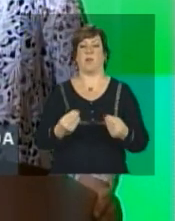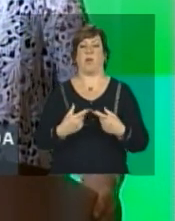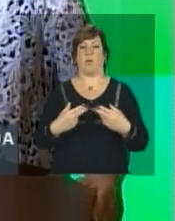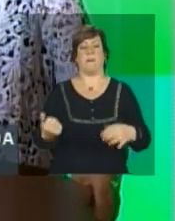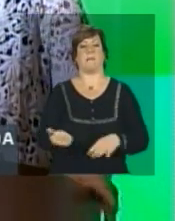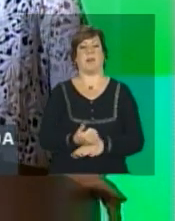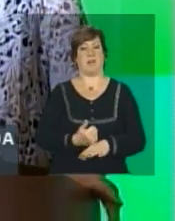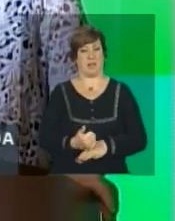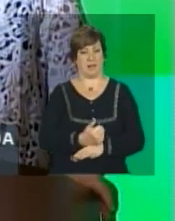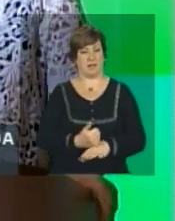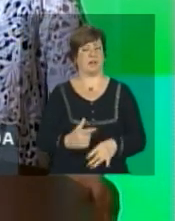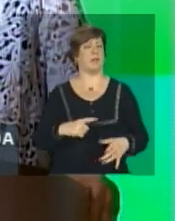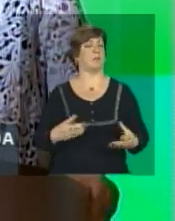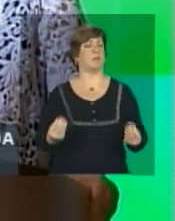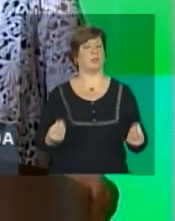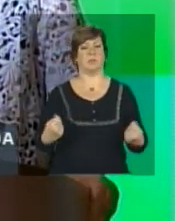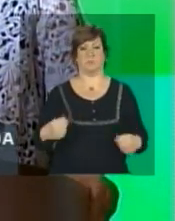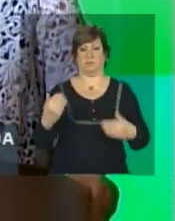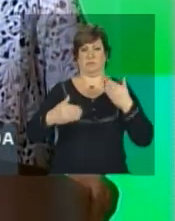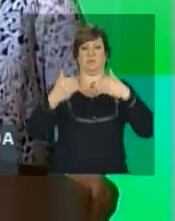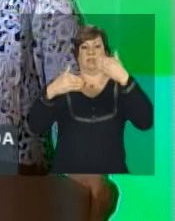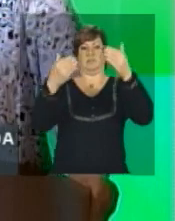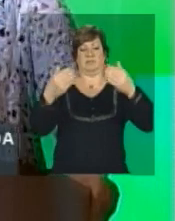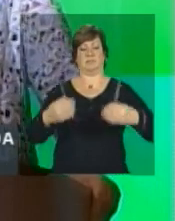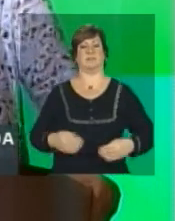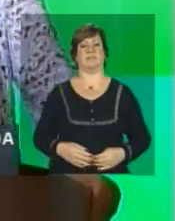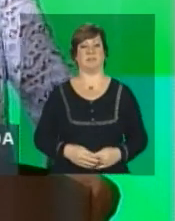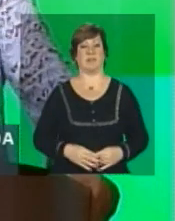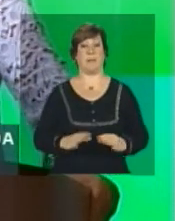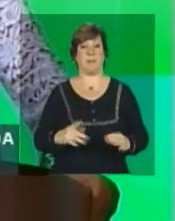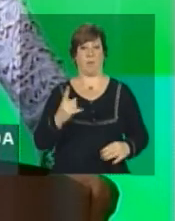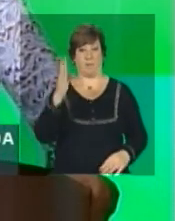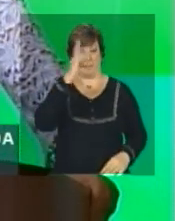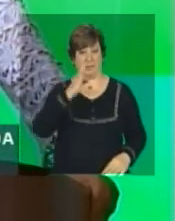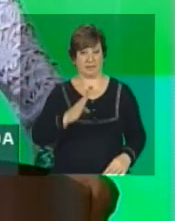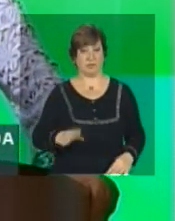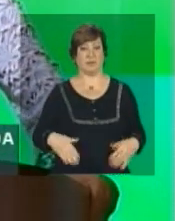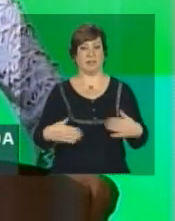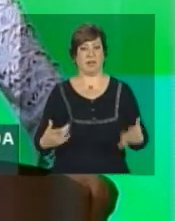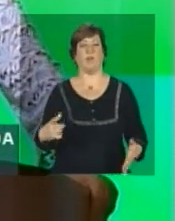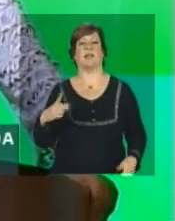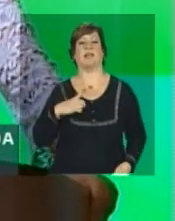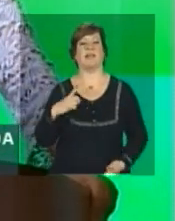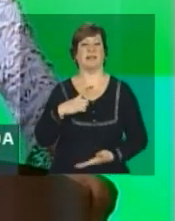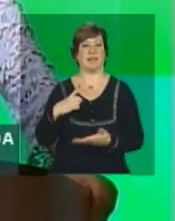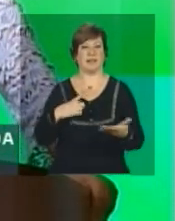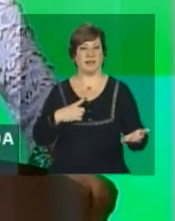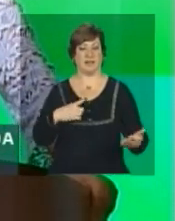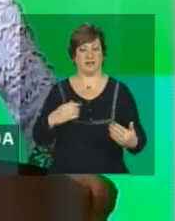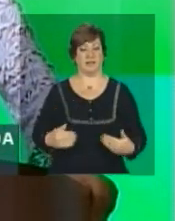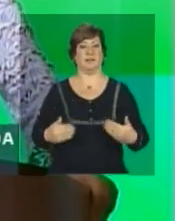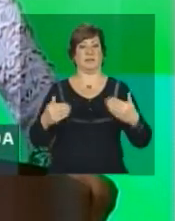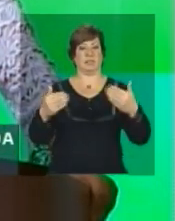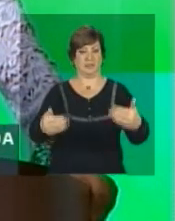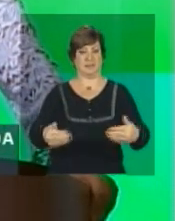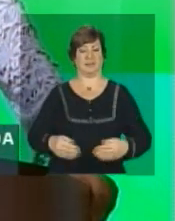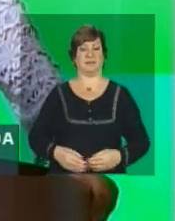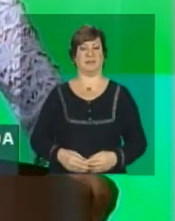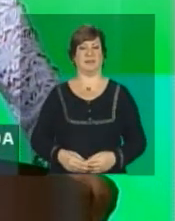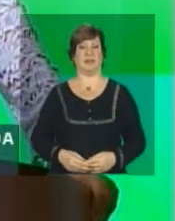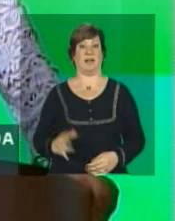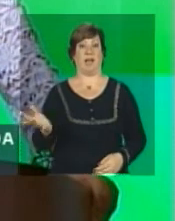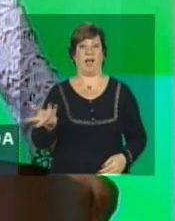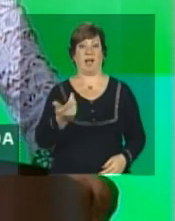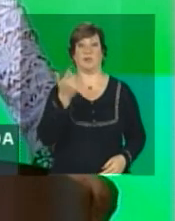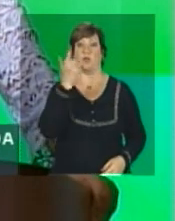que melhorar, há muito o que progredir. De um Brasil, portanto, que tem pela frente